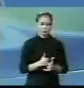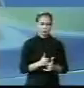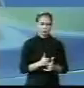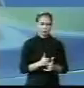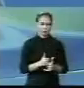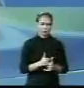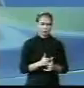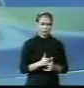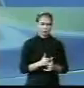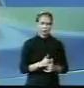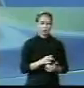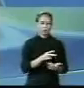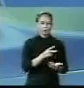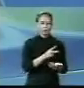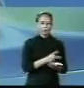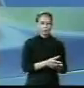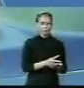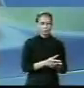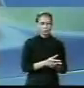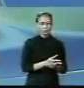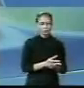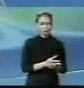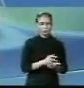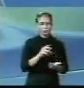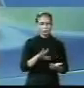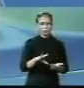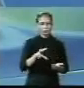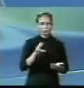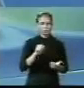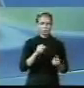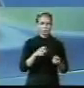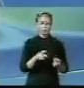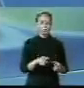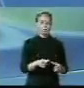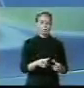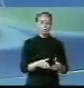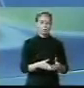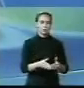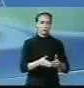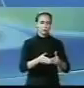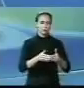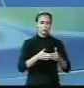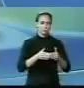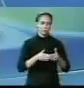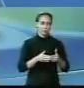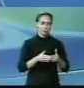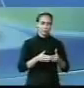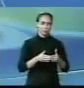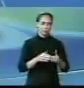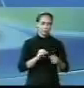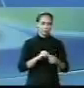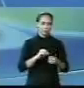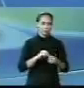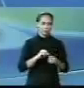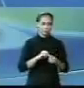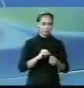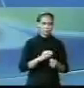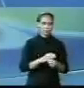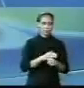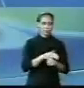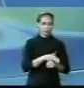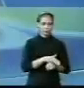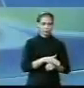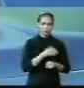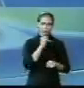servidor de proxy vai pegar essa requisição e vai executá-la, então vai acessar o servidor que ele deseja, por exemplo, o site da